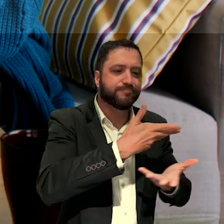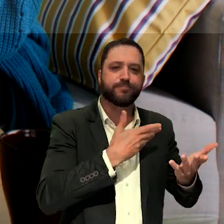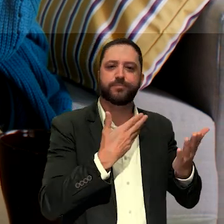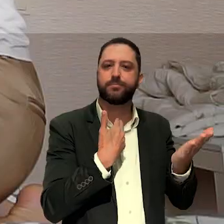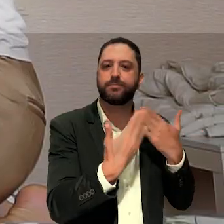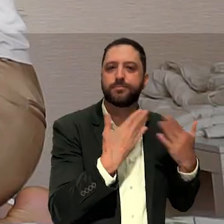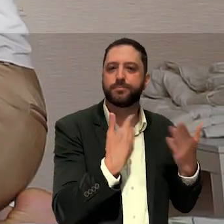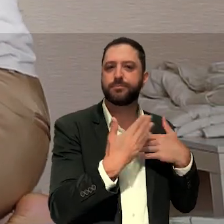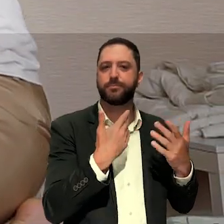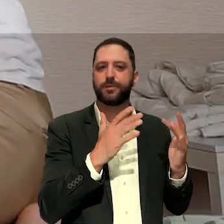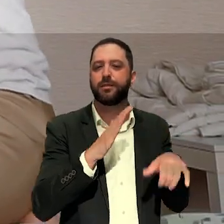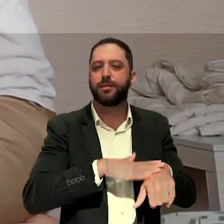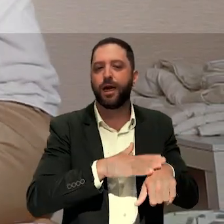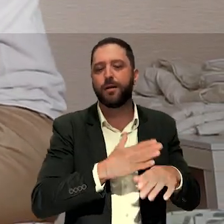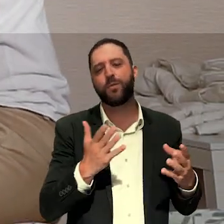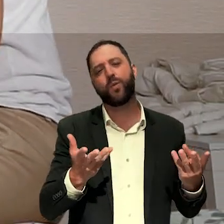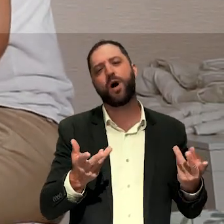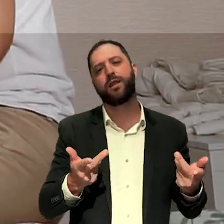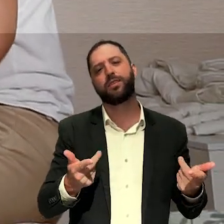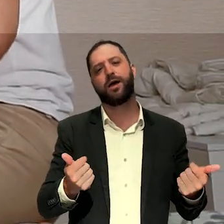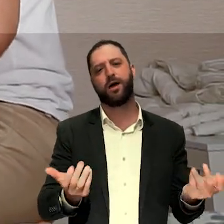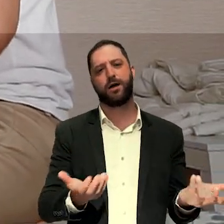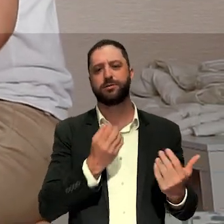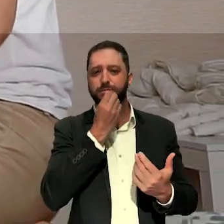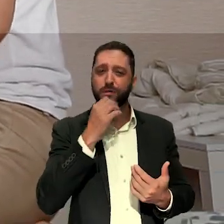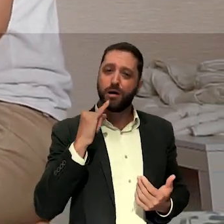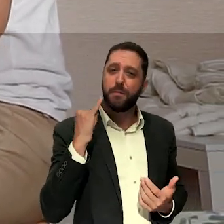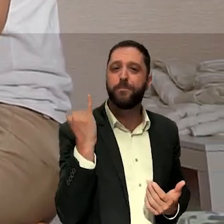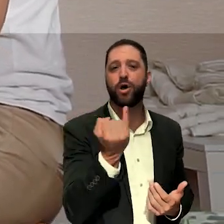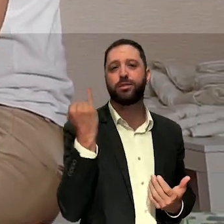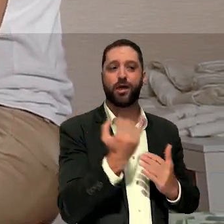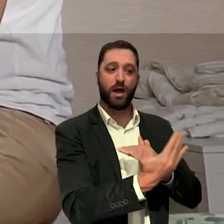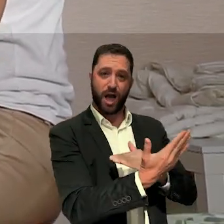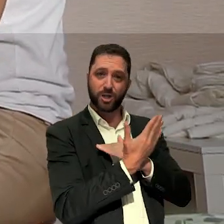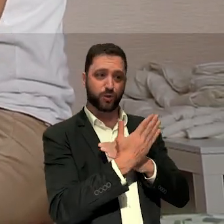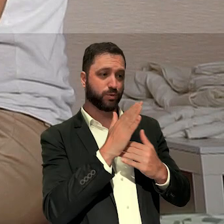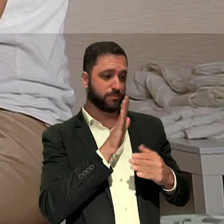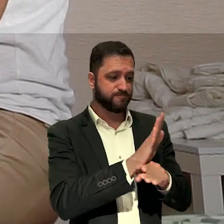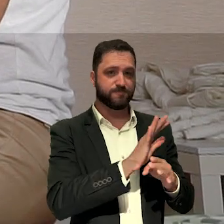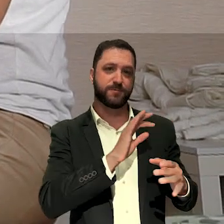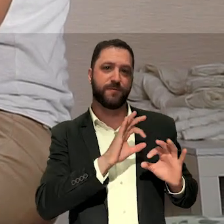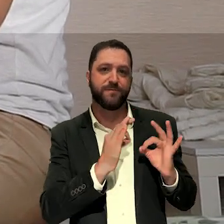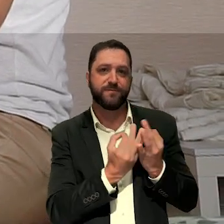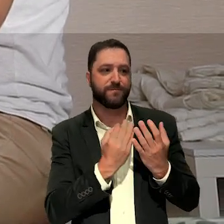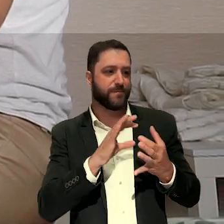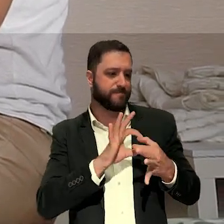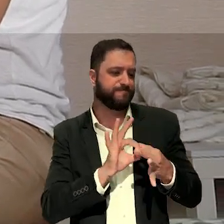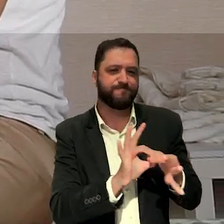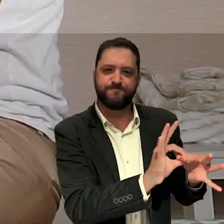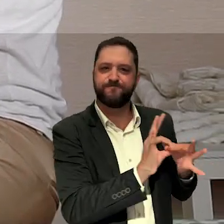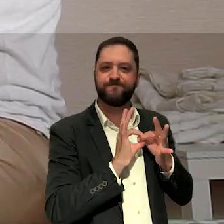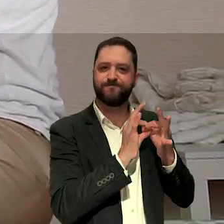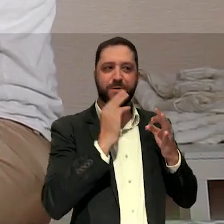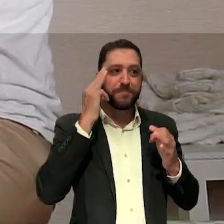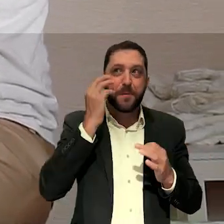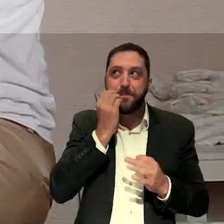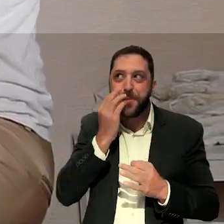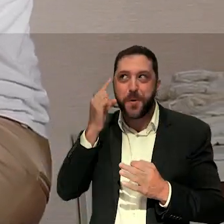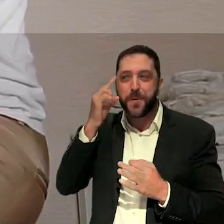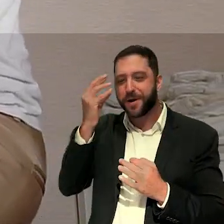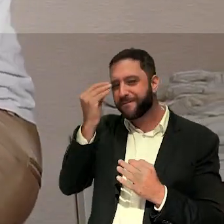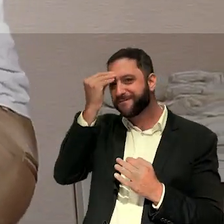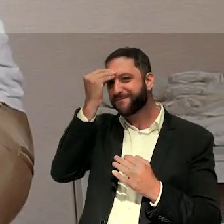adultos. E ter esse tempo de qualidade juntos é fundamental para fortalecer os laços e